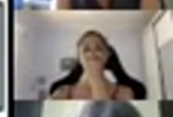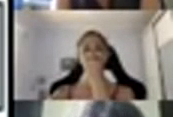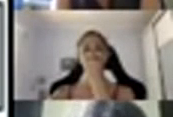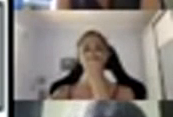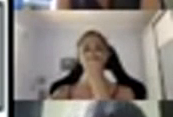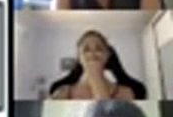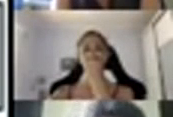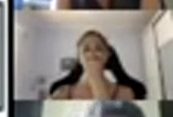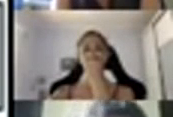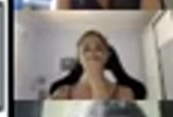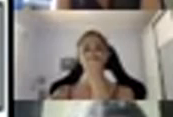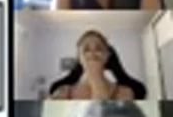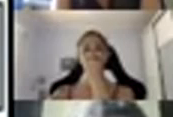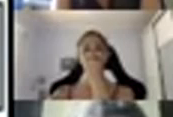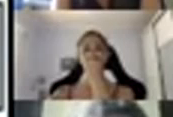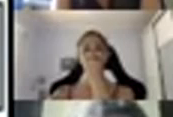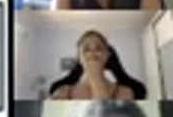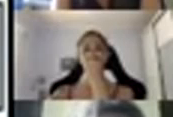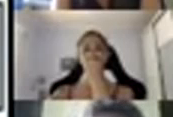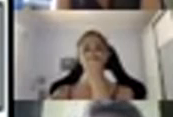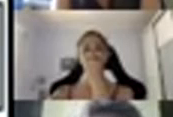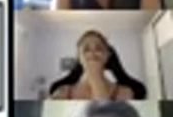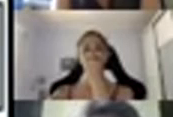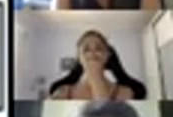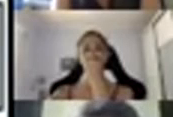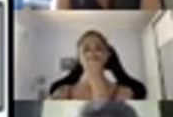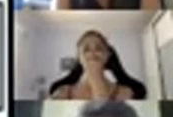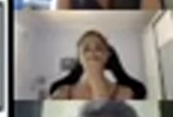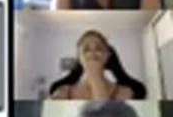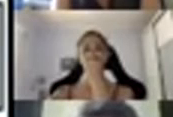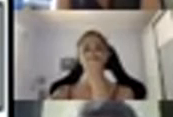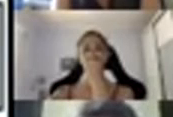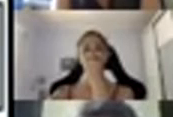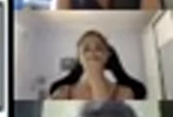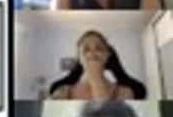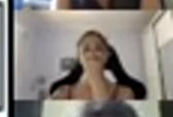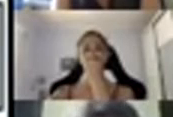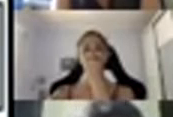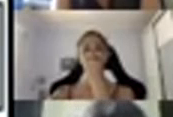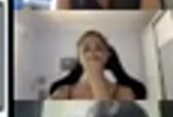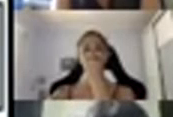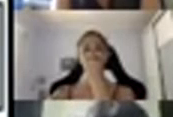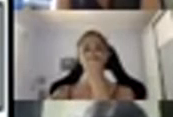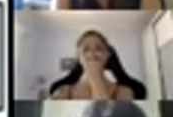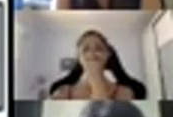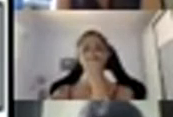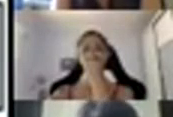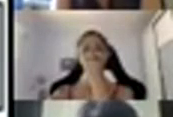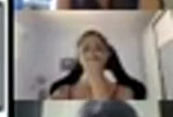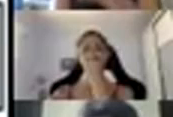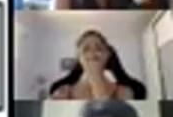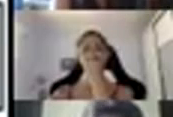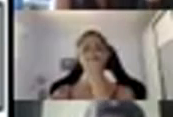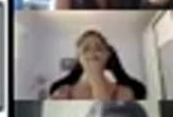622.994 mortes. Pensando na diferença total de mortes, como existe uma parte aqui, o que a Covid comeu de mortes que eram